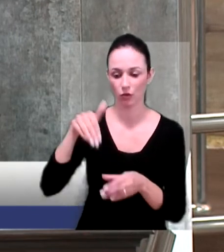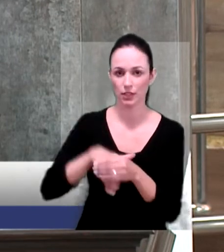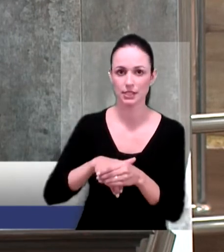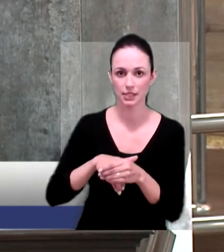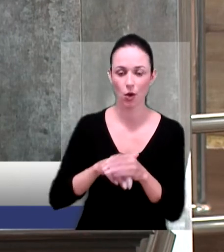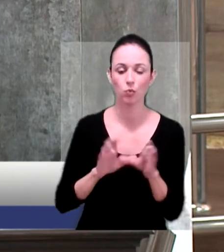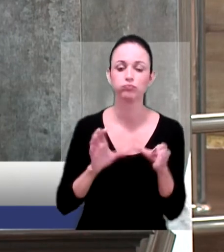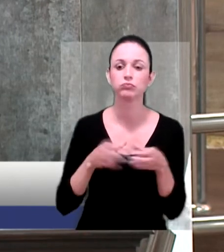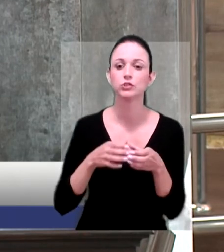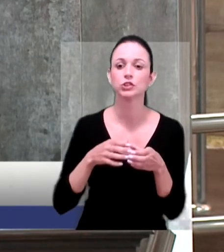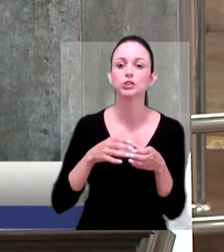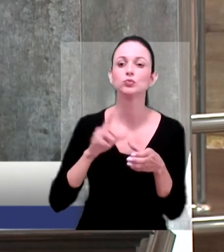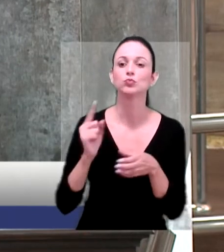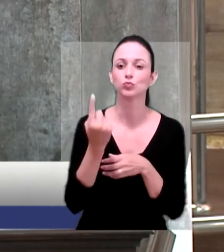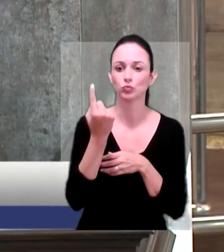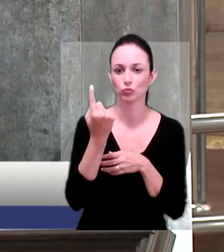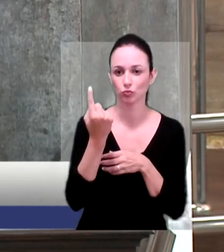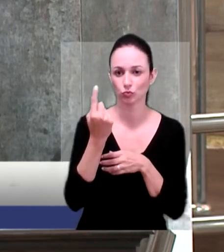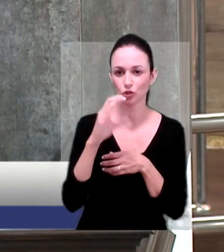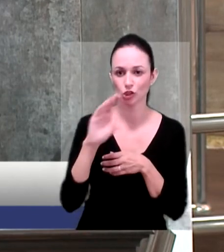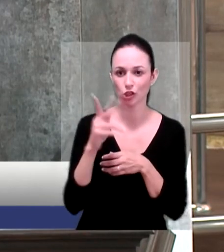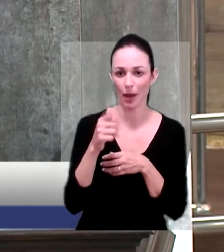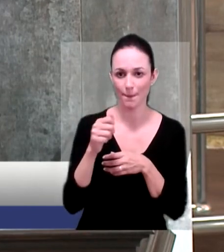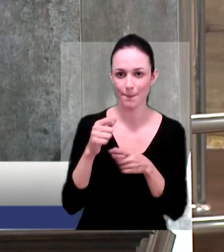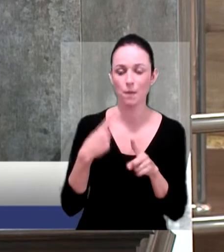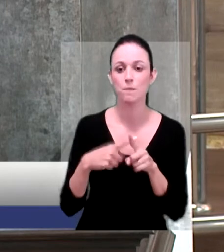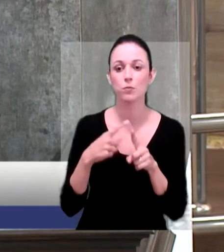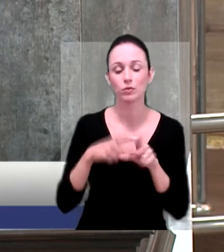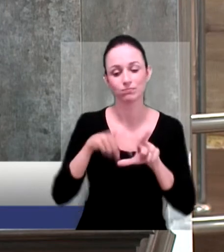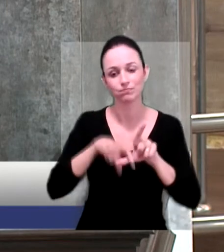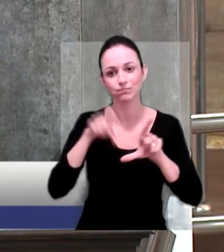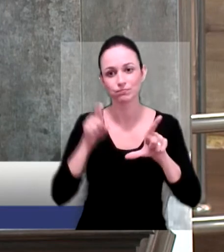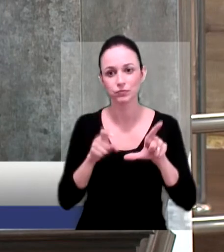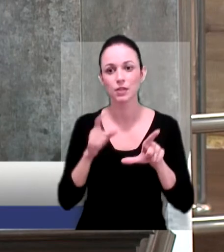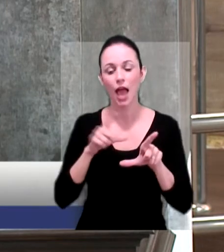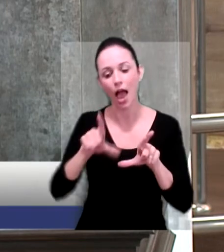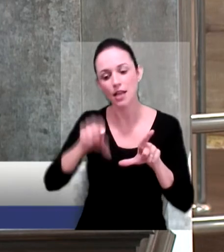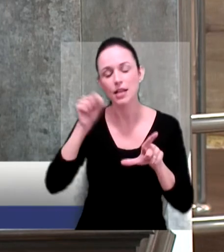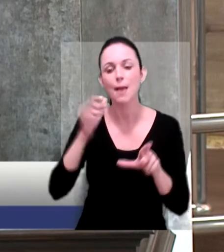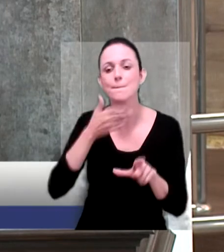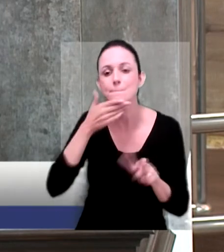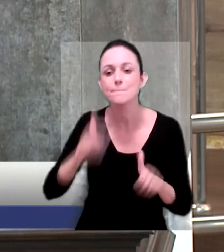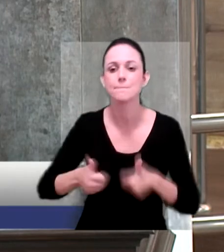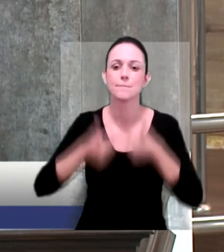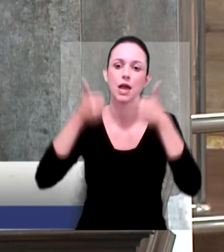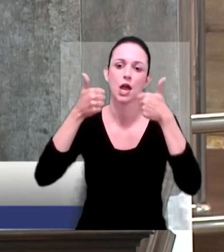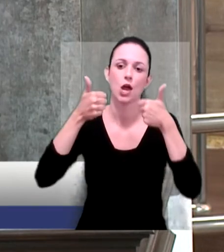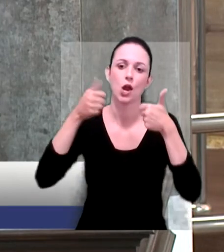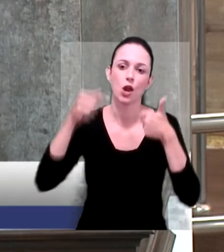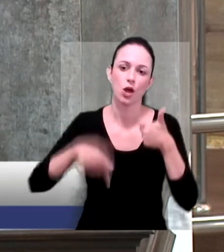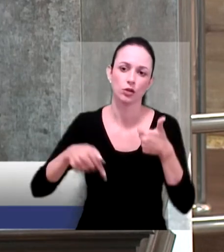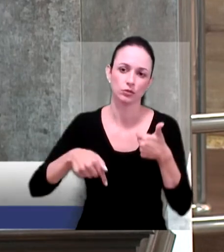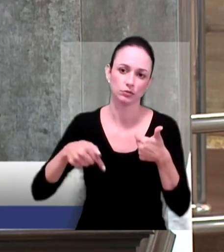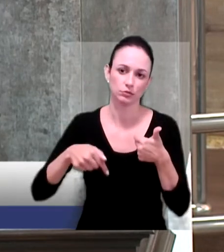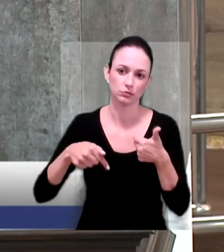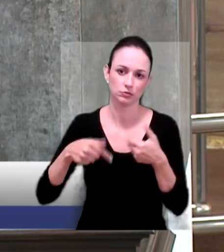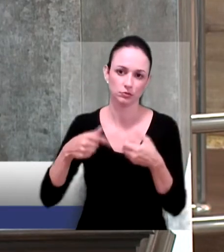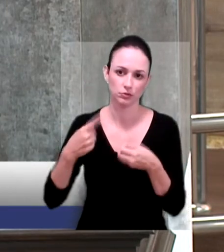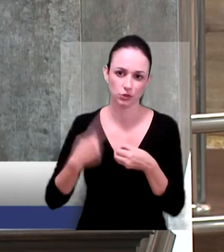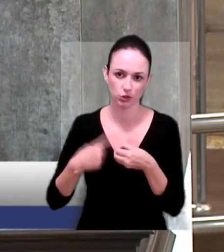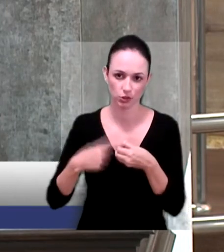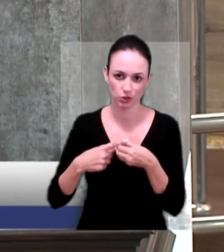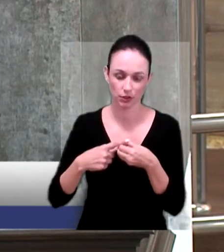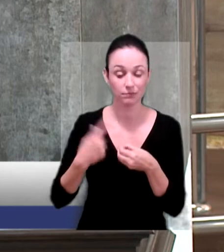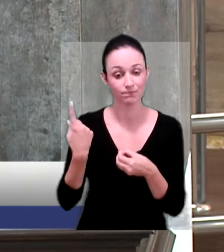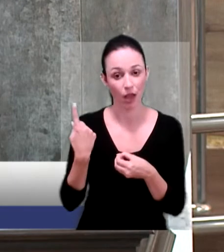deram autonomia para ver o que é melhor para a cidade. Então, dentro desse pensamento, eu e meu